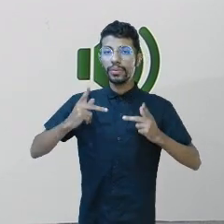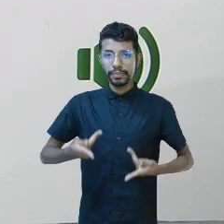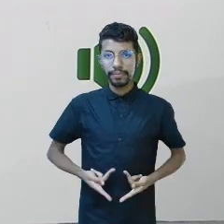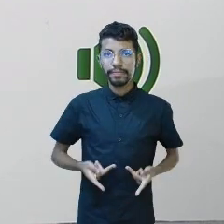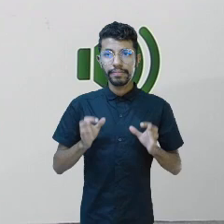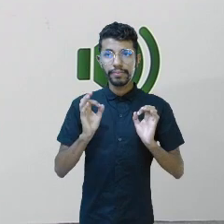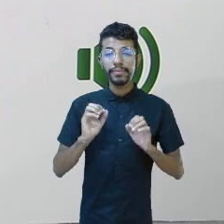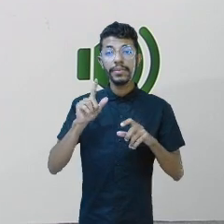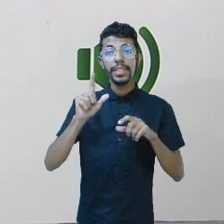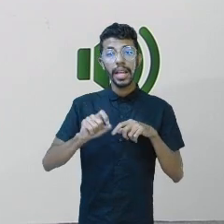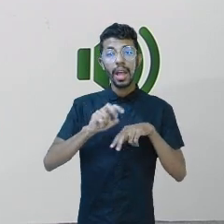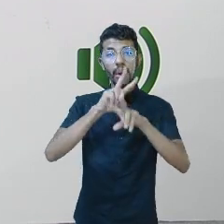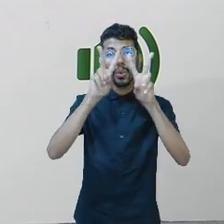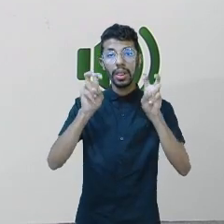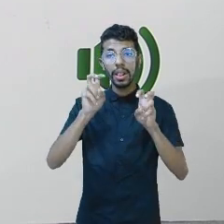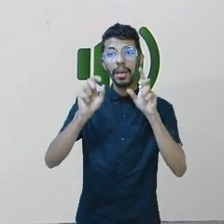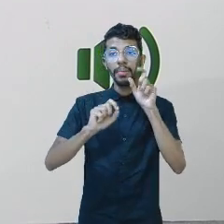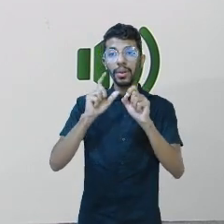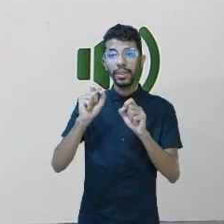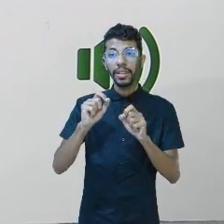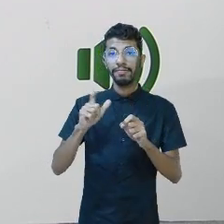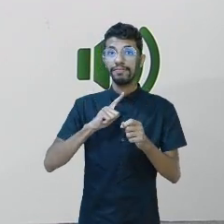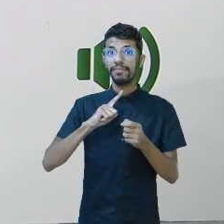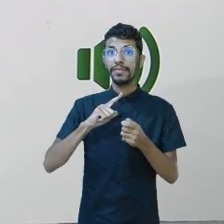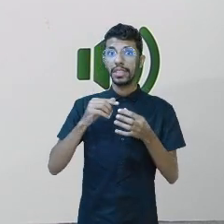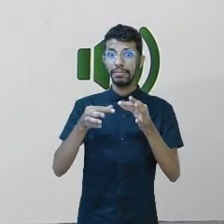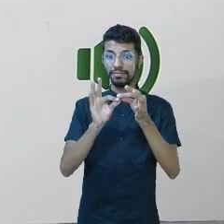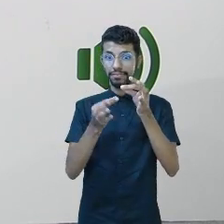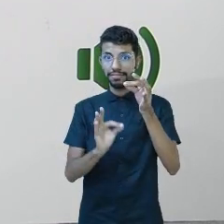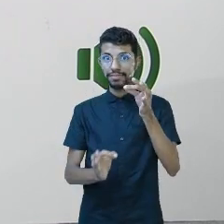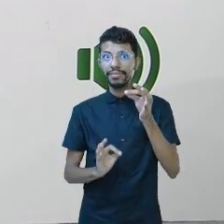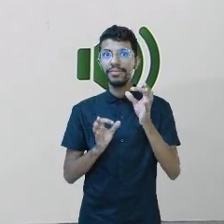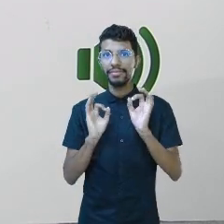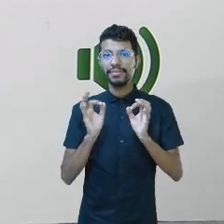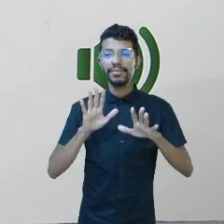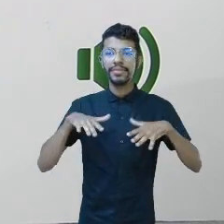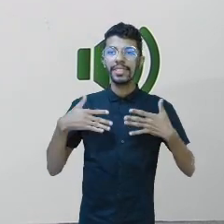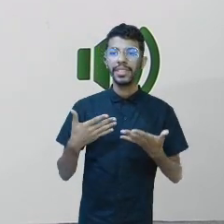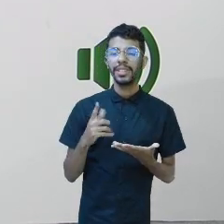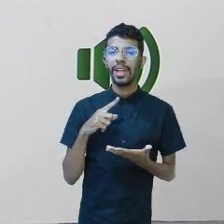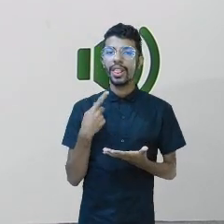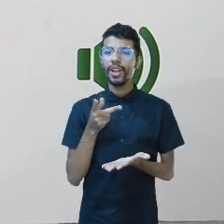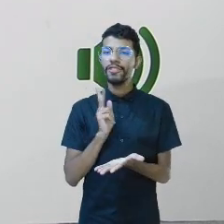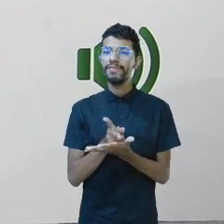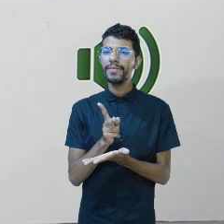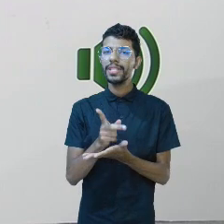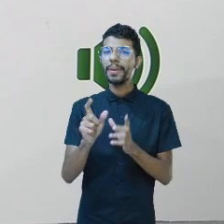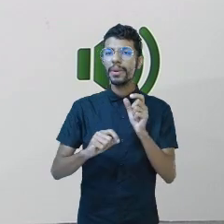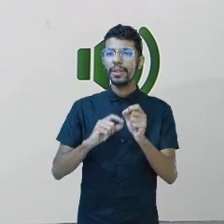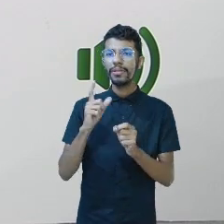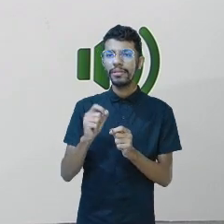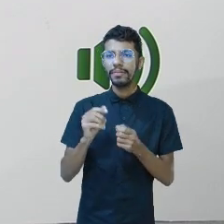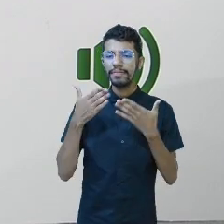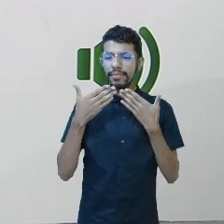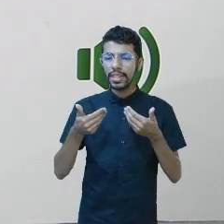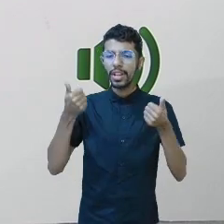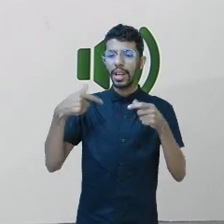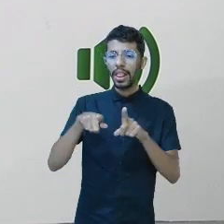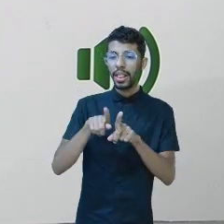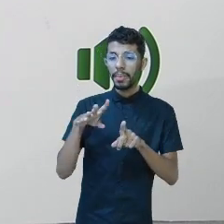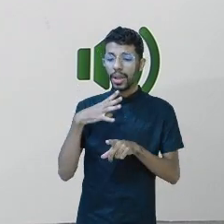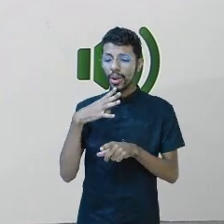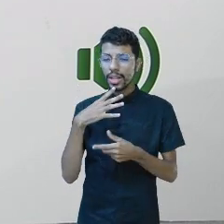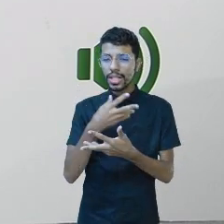assunto que tem panos para manga, né? Então a gente vai sempre aperfeiçoando, vai sempre conhecendo coisas novas. Esse é